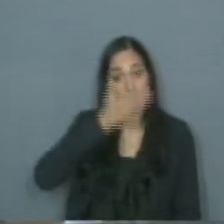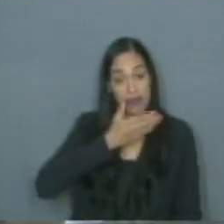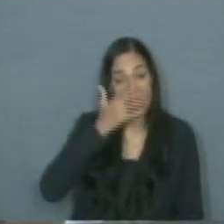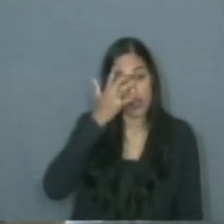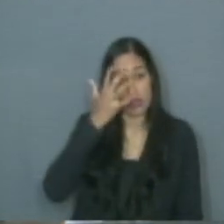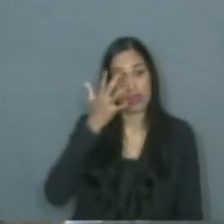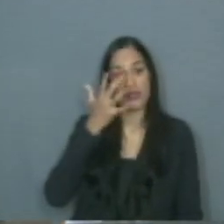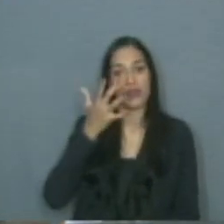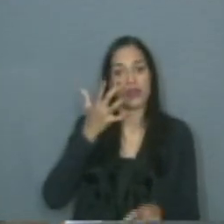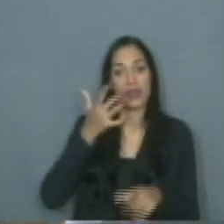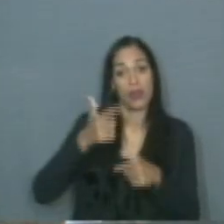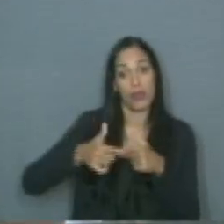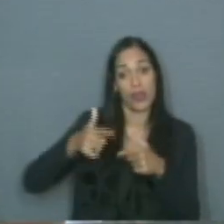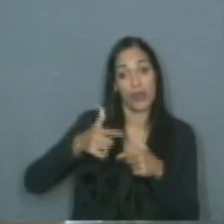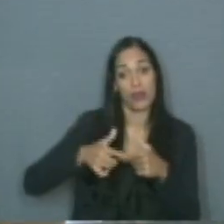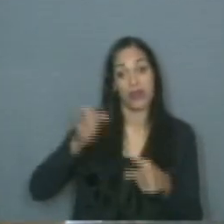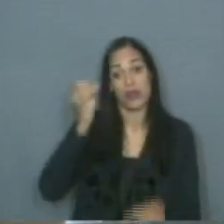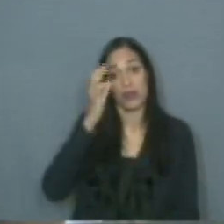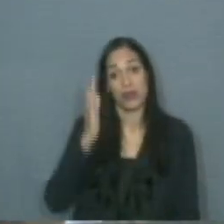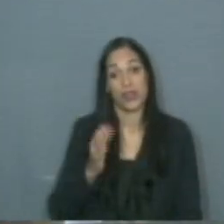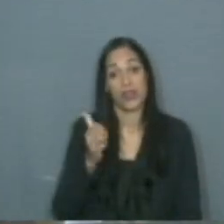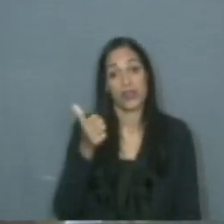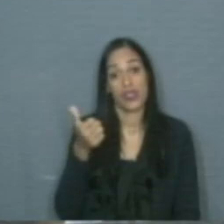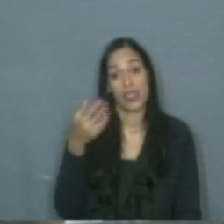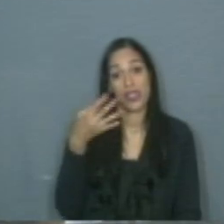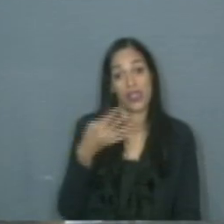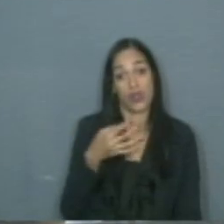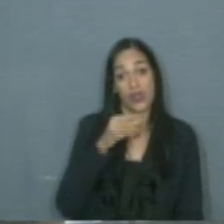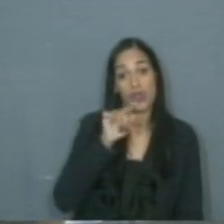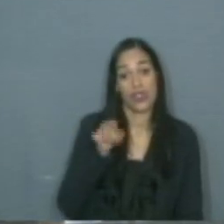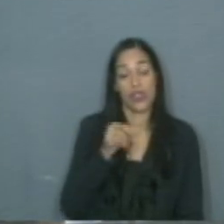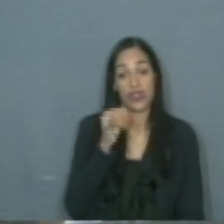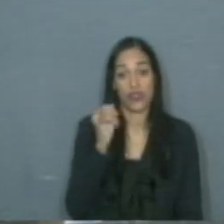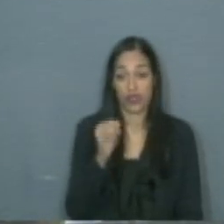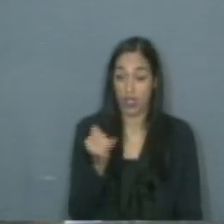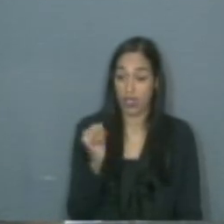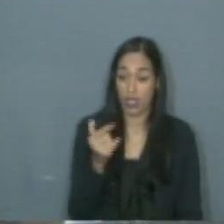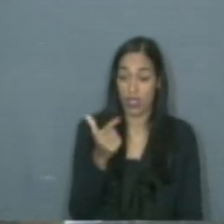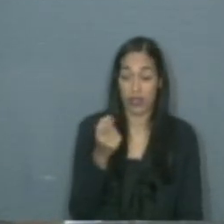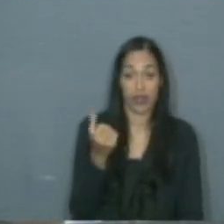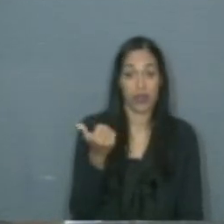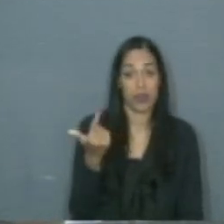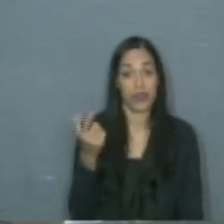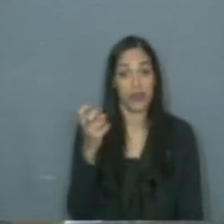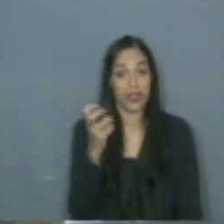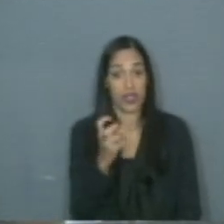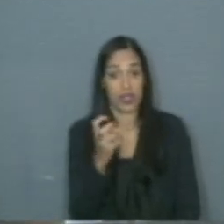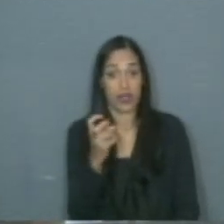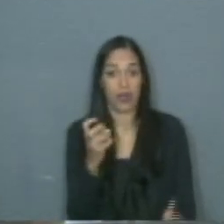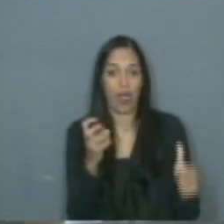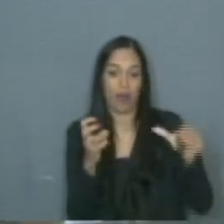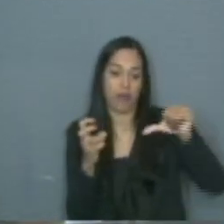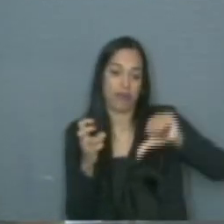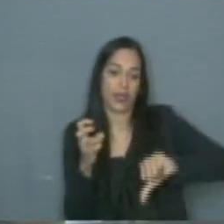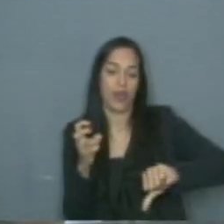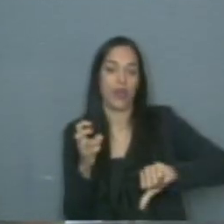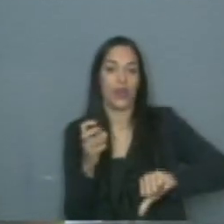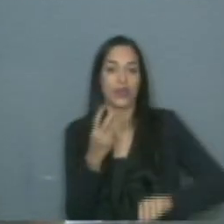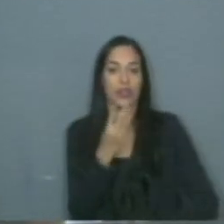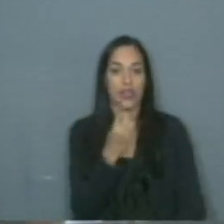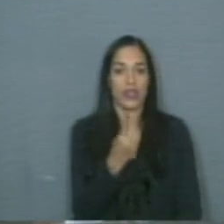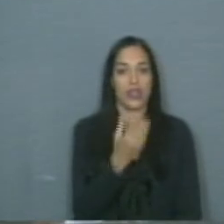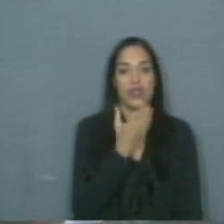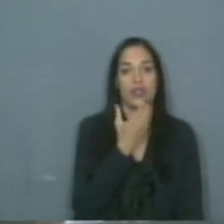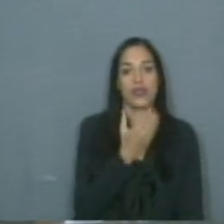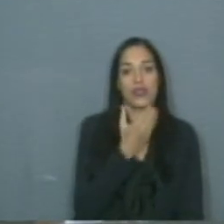do nosso país em 14 de janeiro de 2025 é muito pior do que dia 31 de